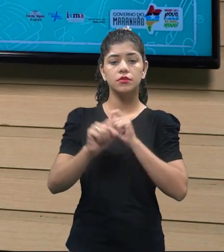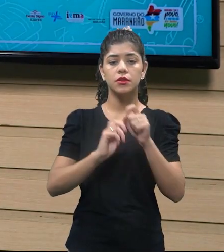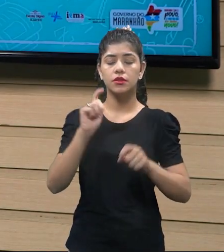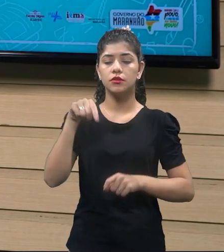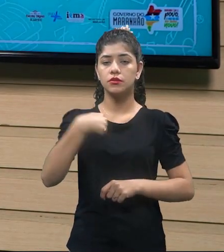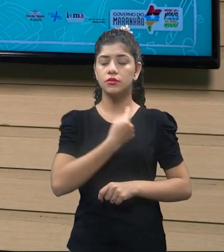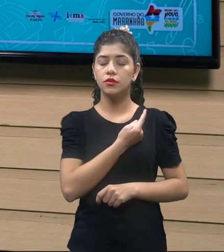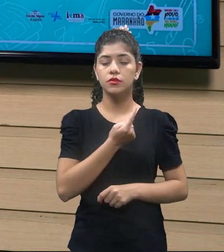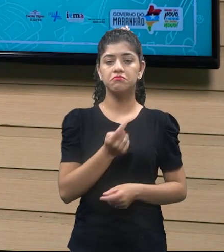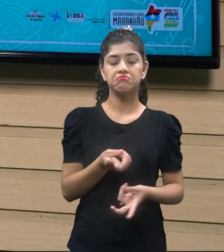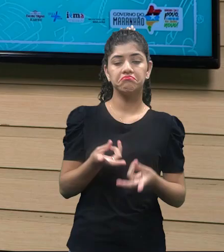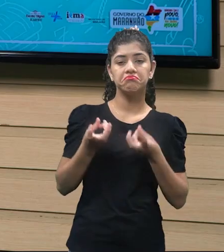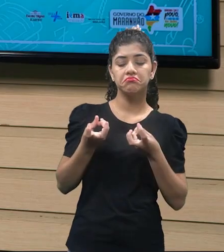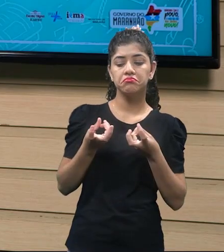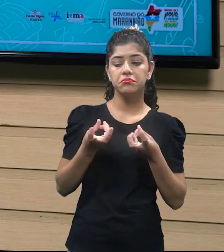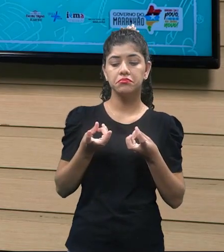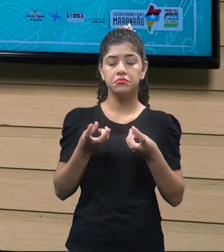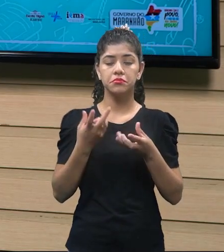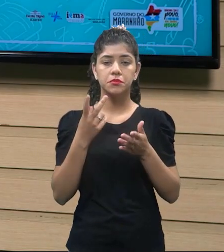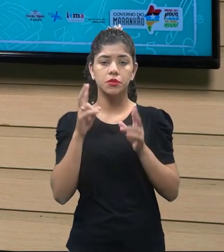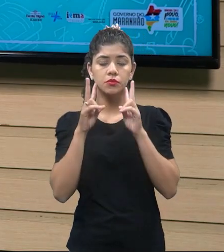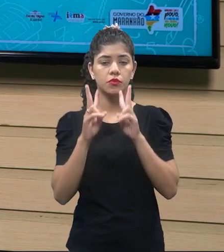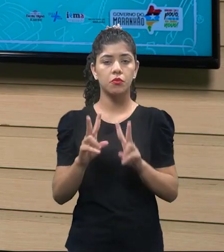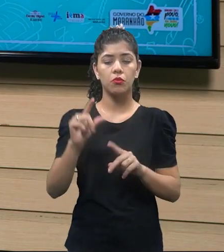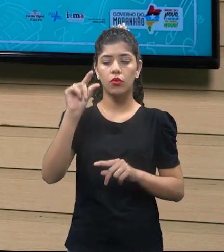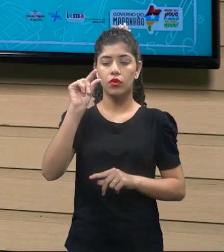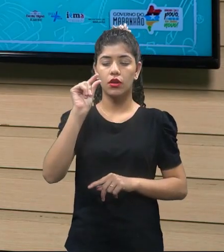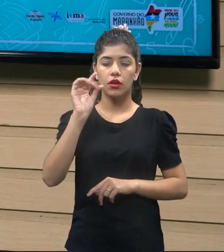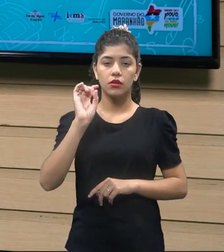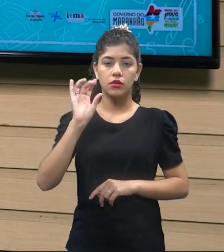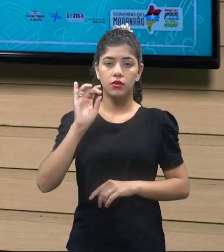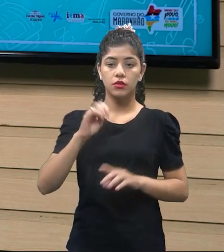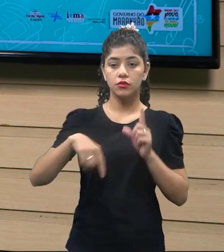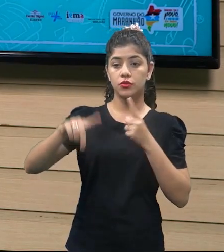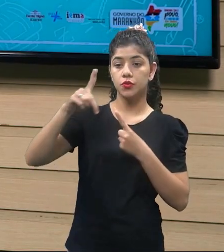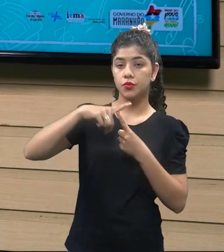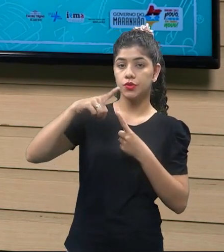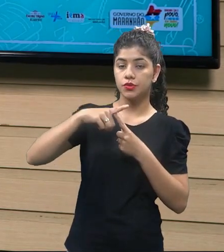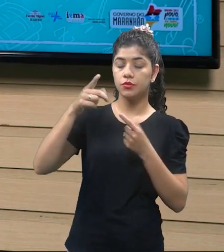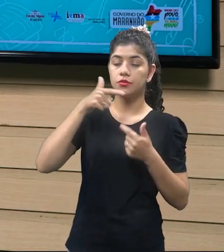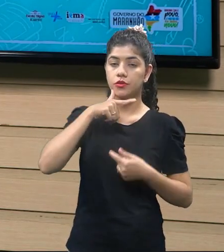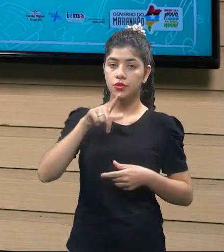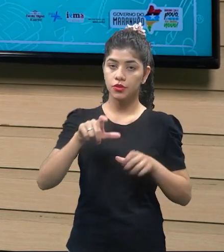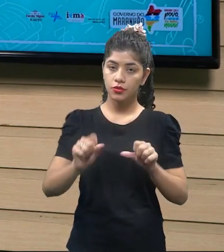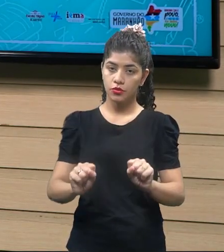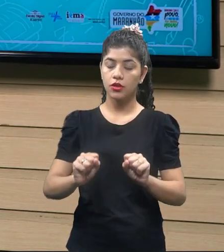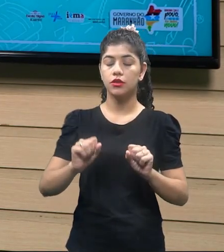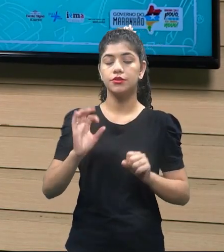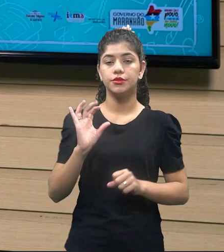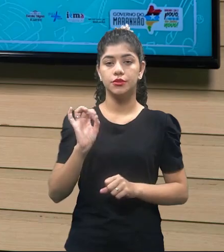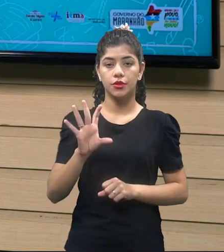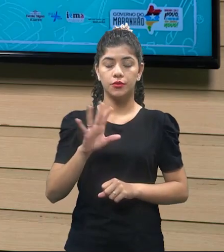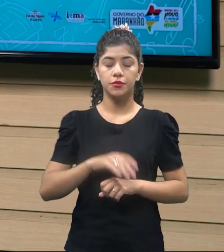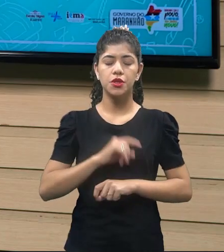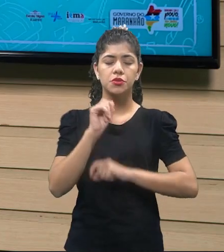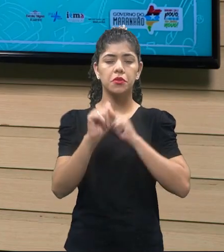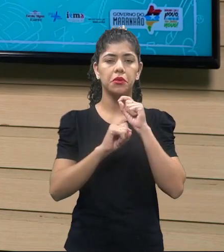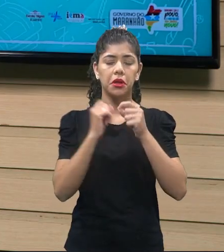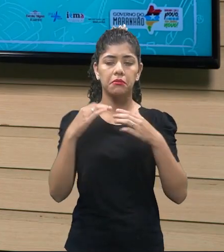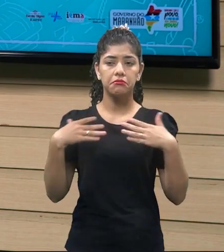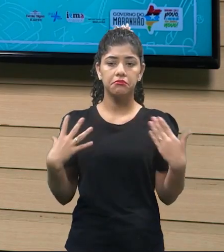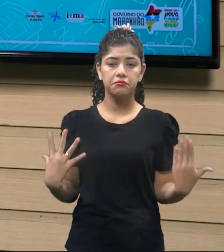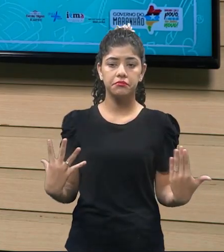um pouquinho só sobre os tipos de linguagem de programação. O que vem a ser uma linguagem de programação? A gente